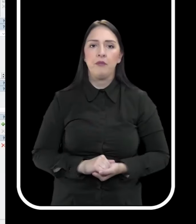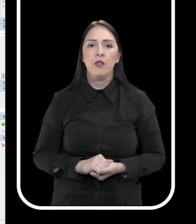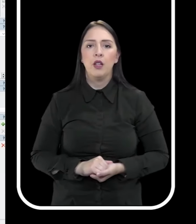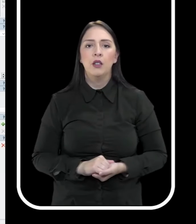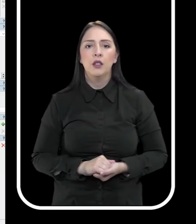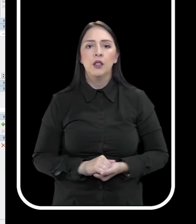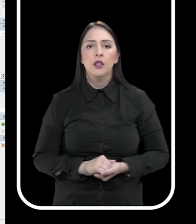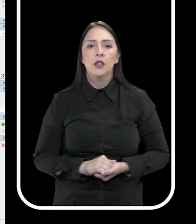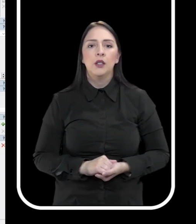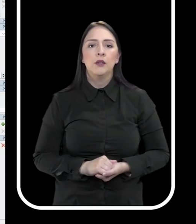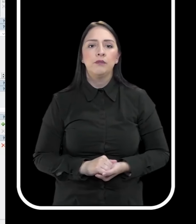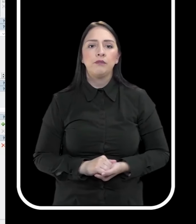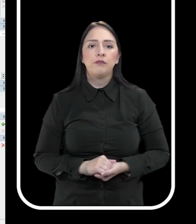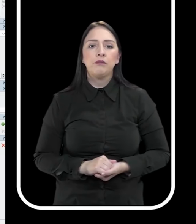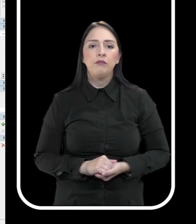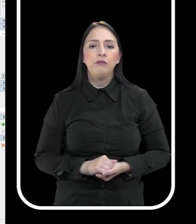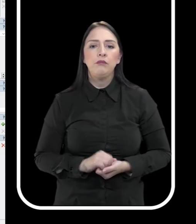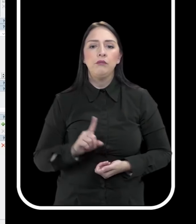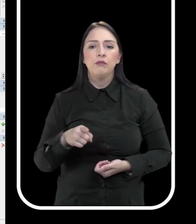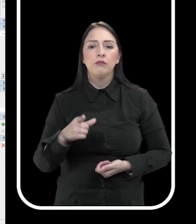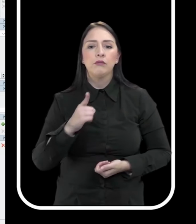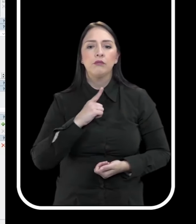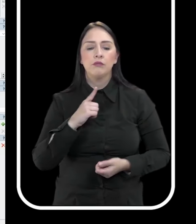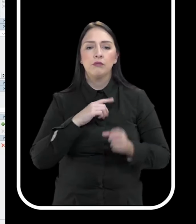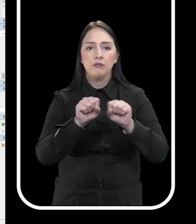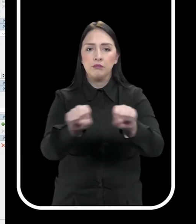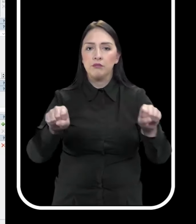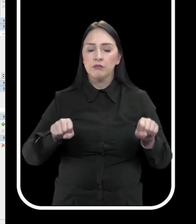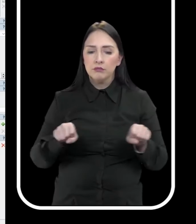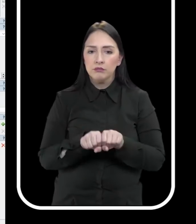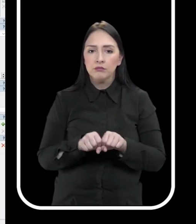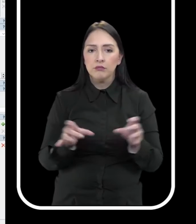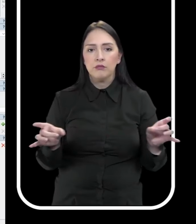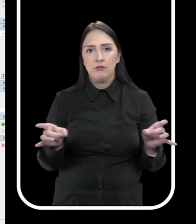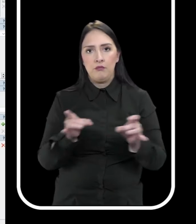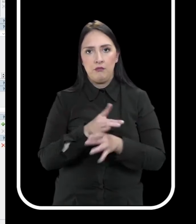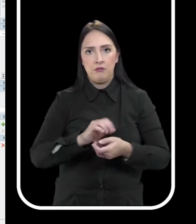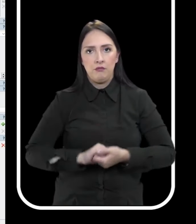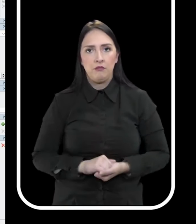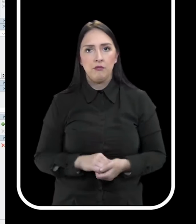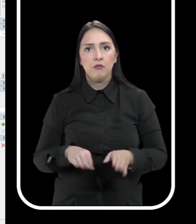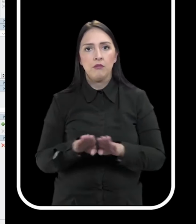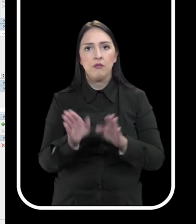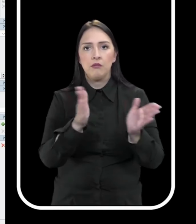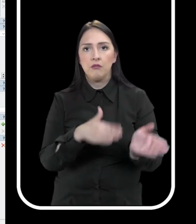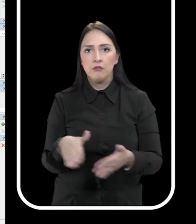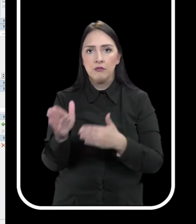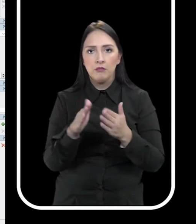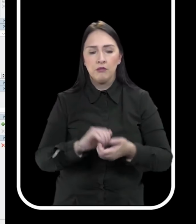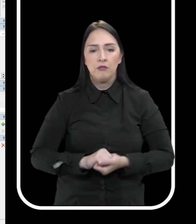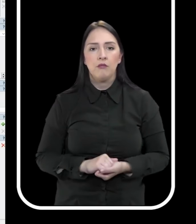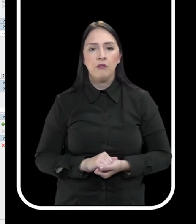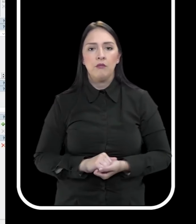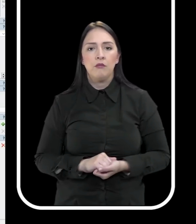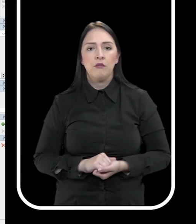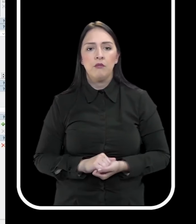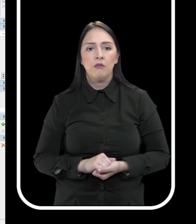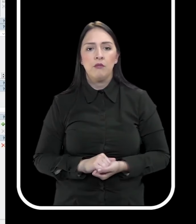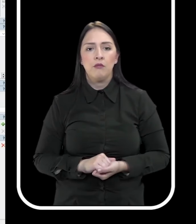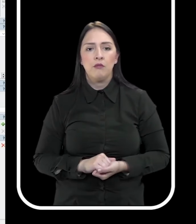processo. Tem uma despaletizadora e depois tem um setor de acabamento. Aqui, nesse caso, é uma linha transfer,